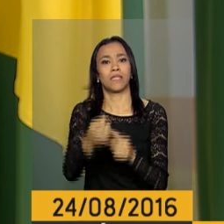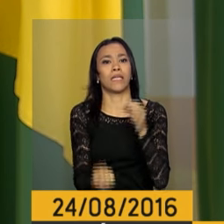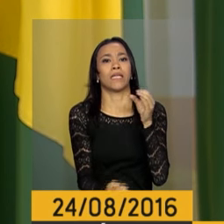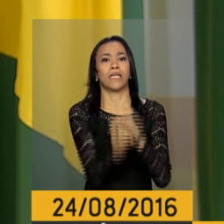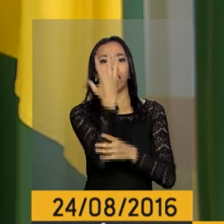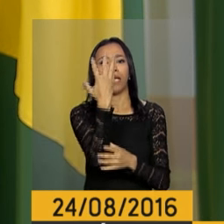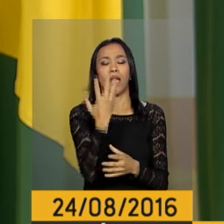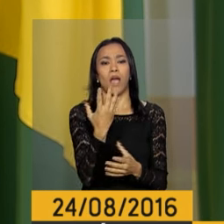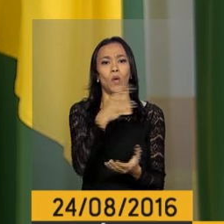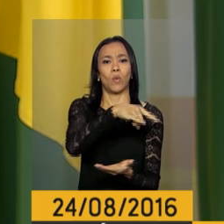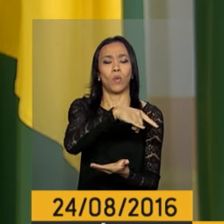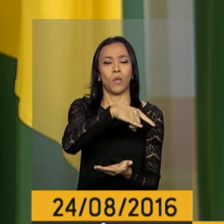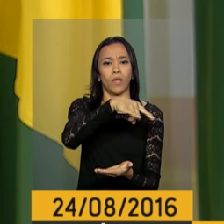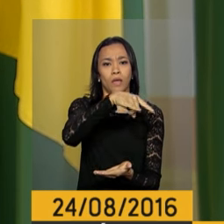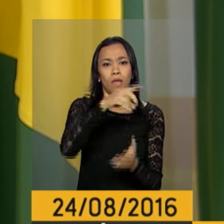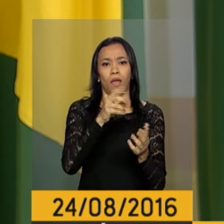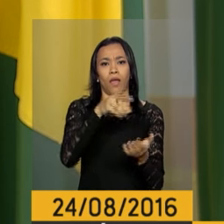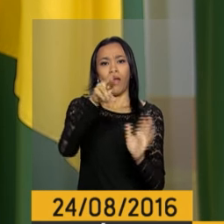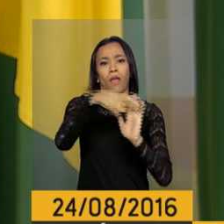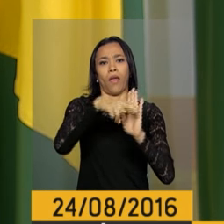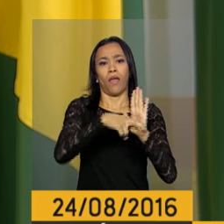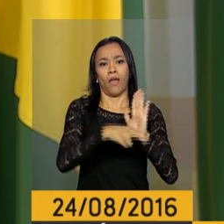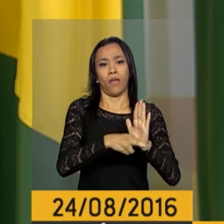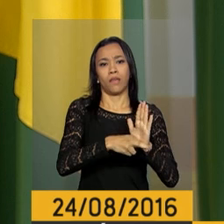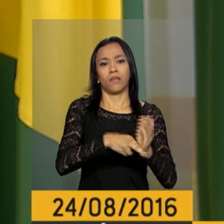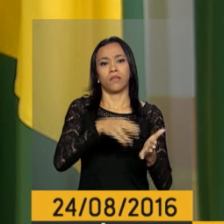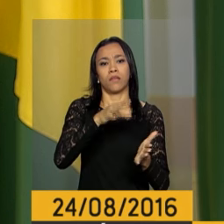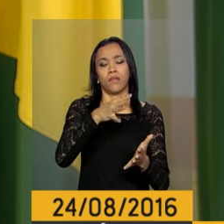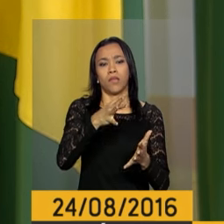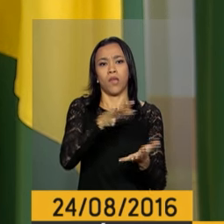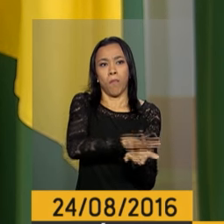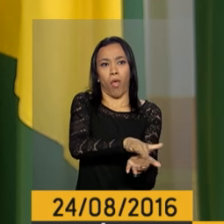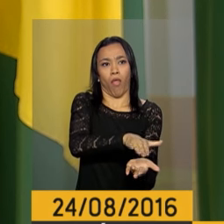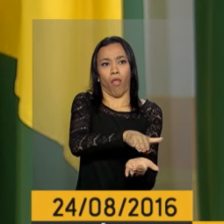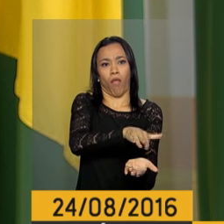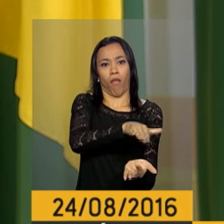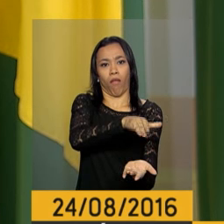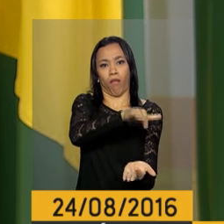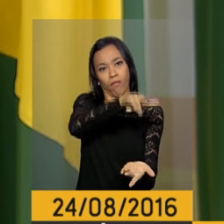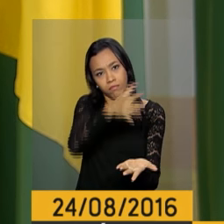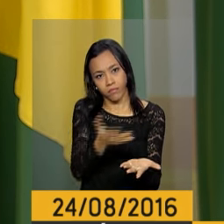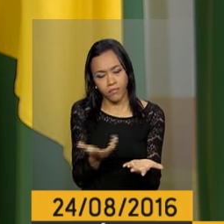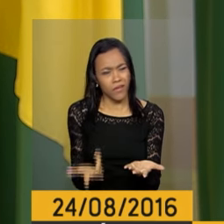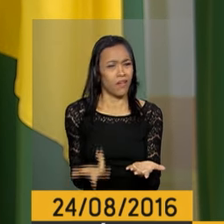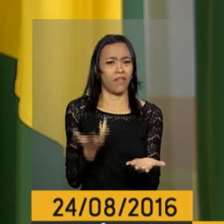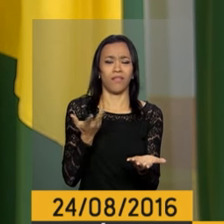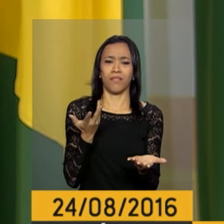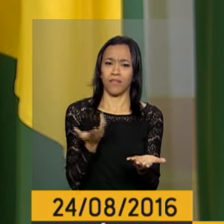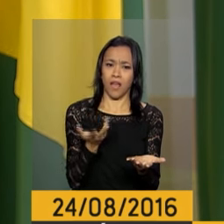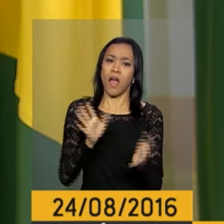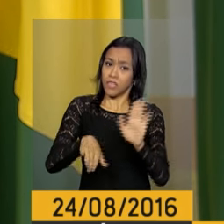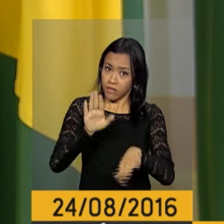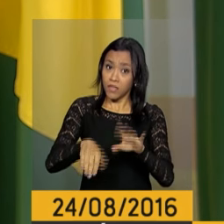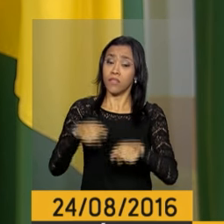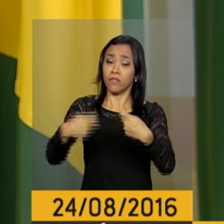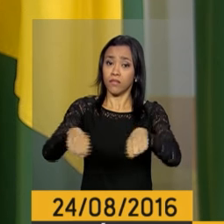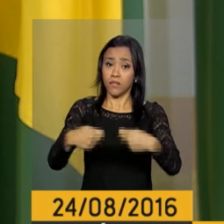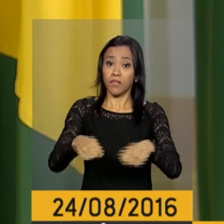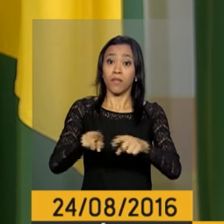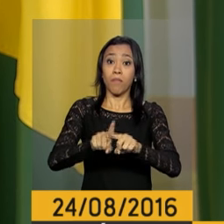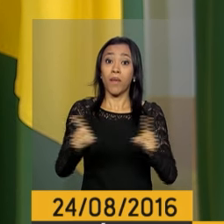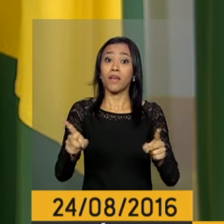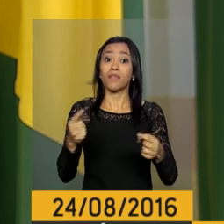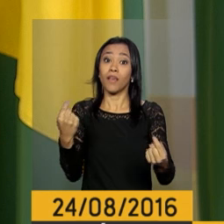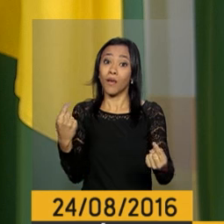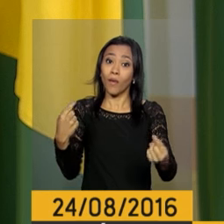burocrática. Há casos em que de fato isso pode ser necessário, porém do mais das vezes é mais do que necessário, é também